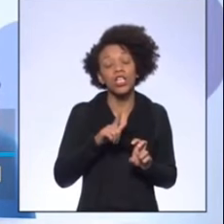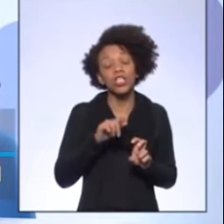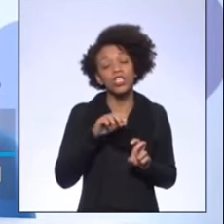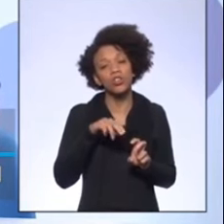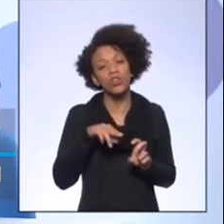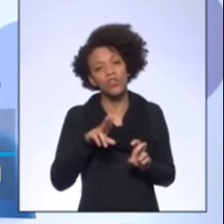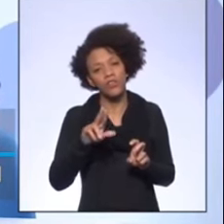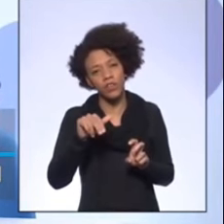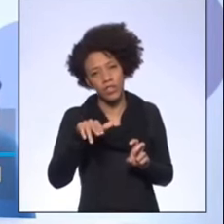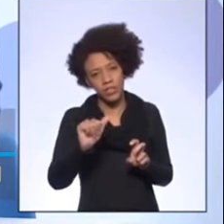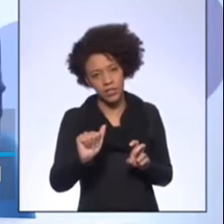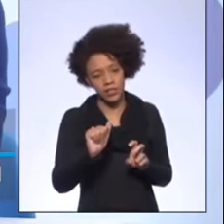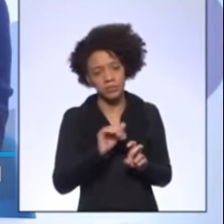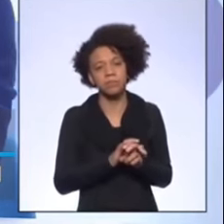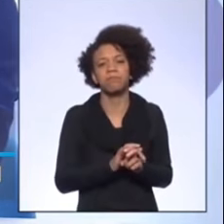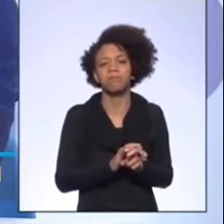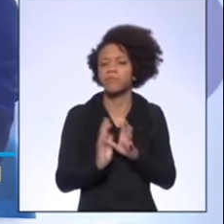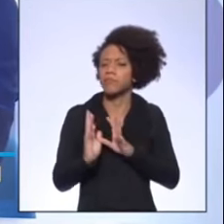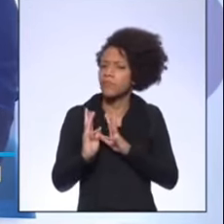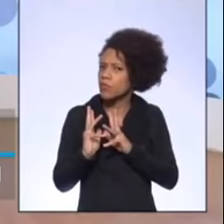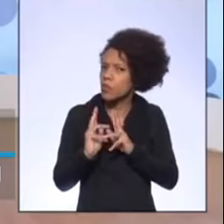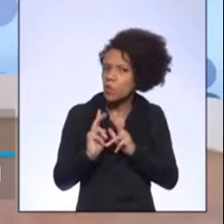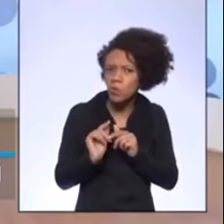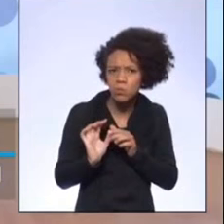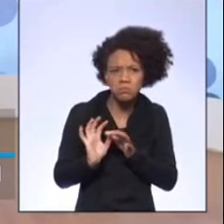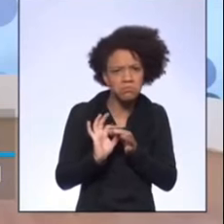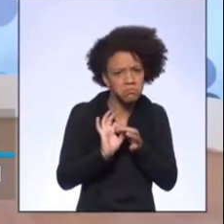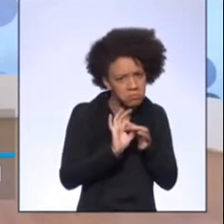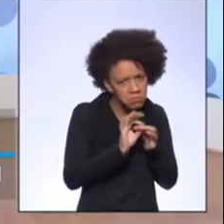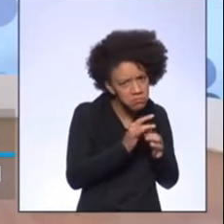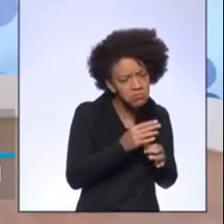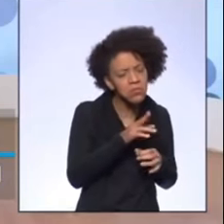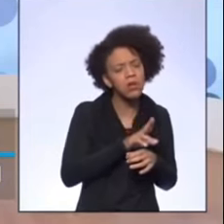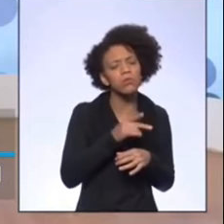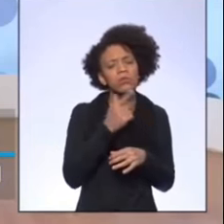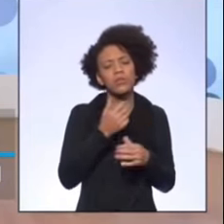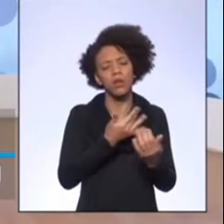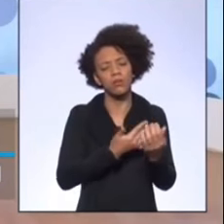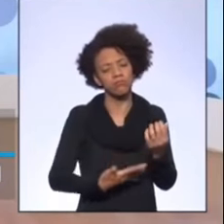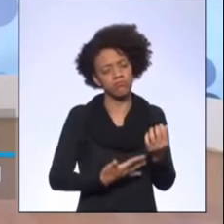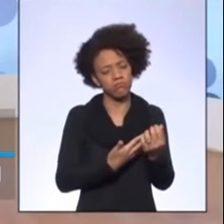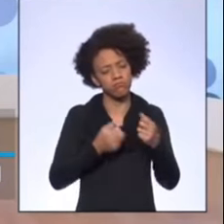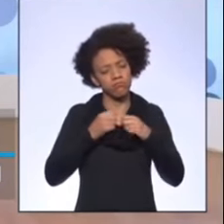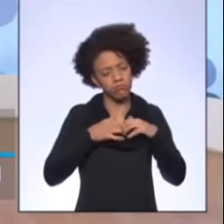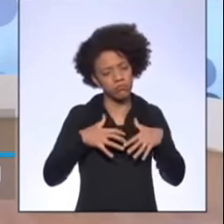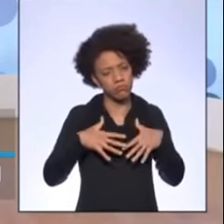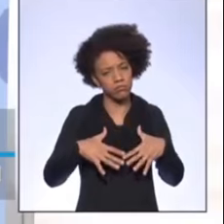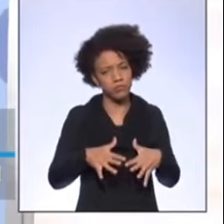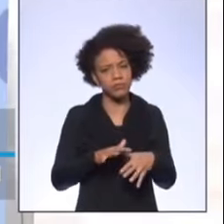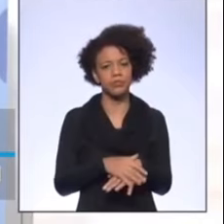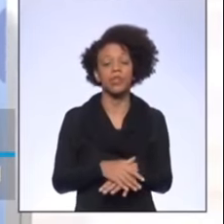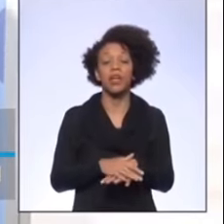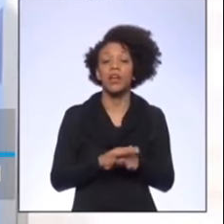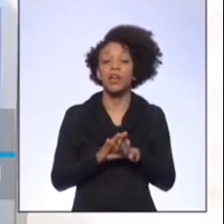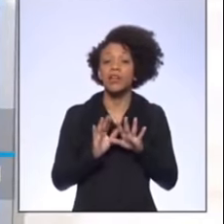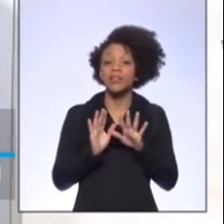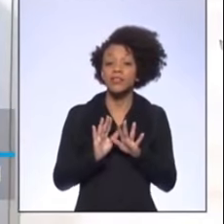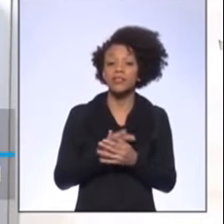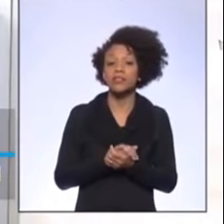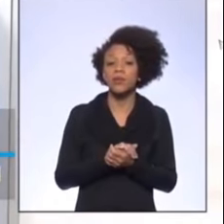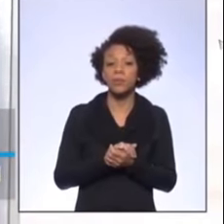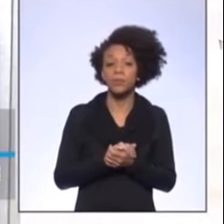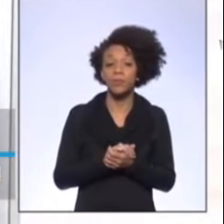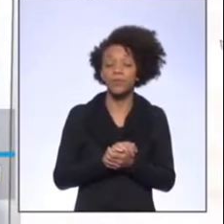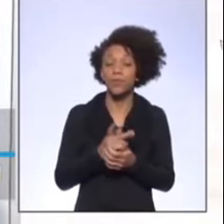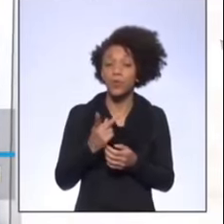a Júcia, todos eles relativos ao sangue, Ok. da circulação de sangue. Pessoal, então olha só. O